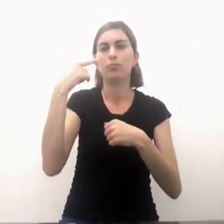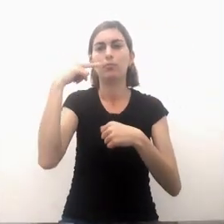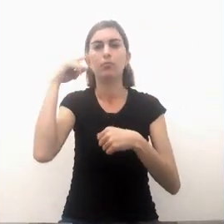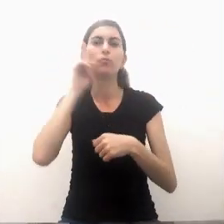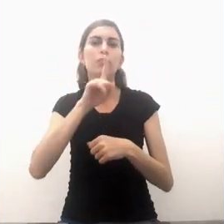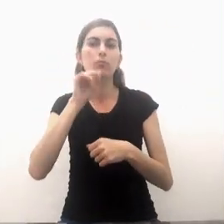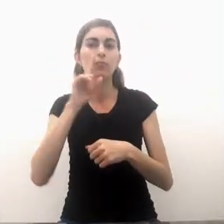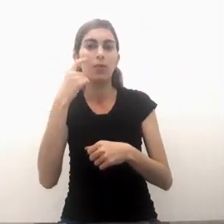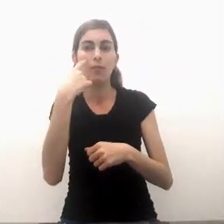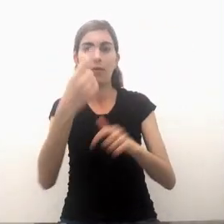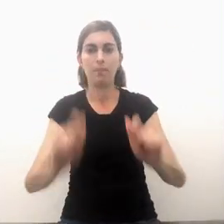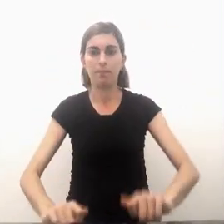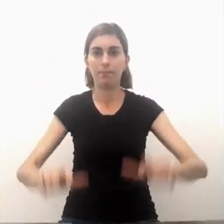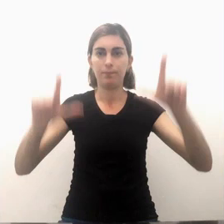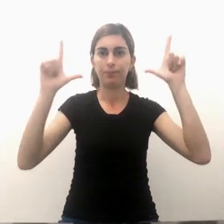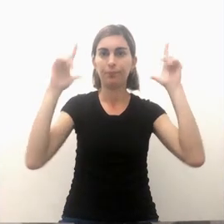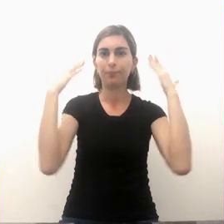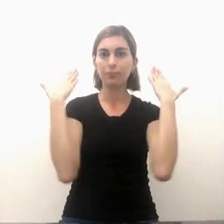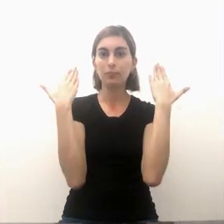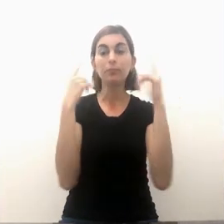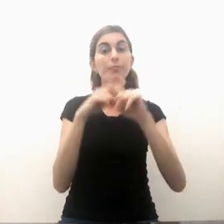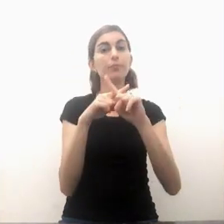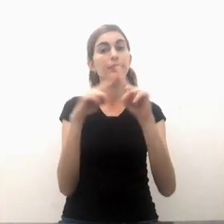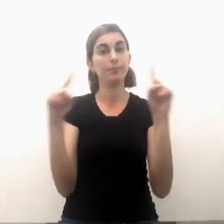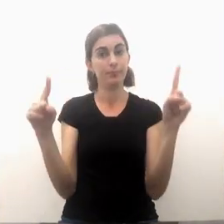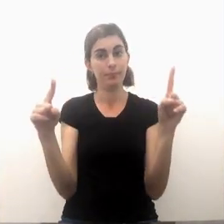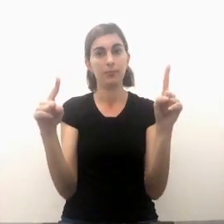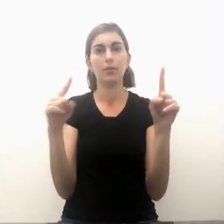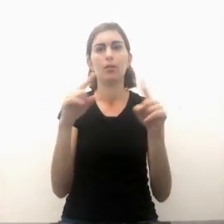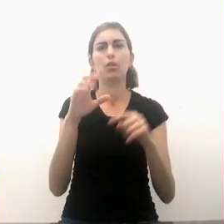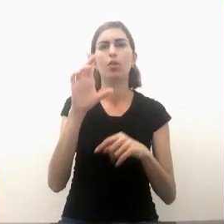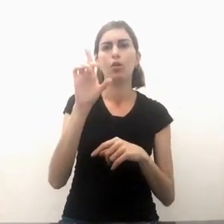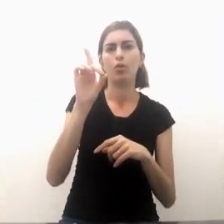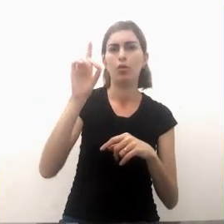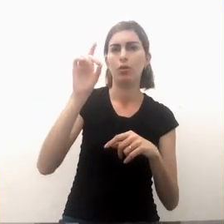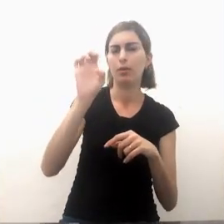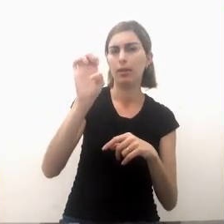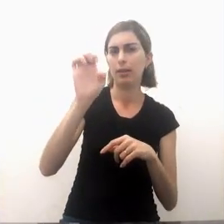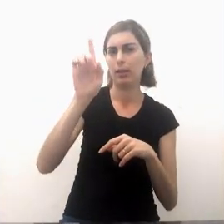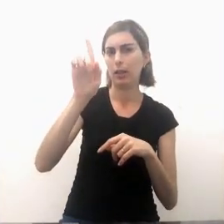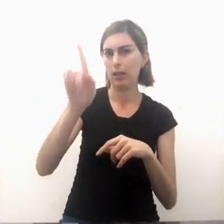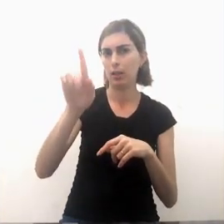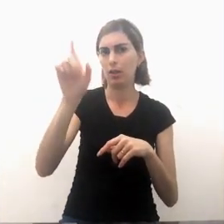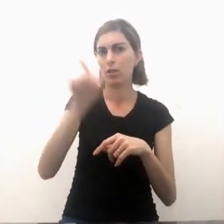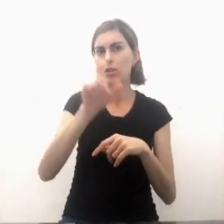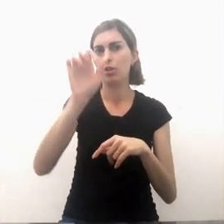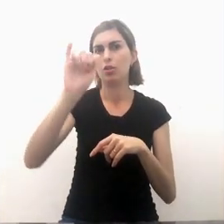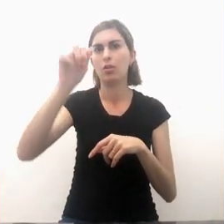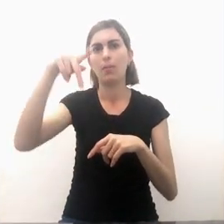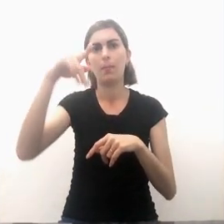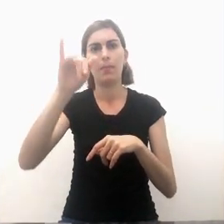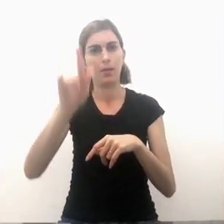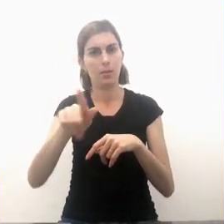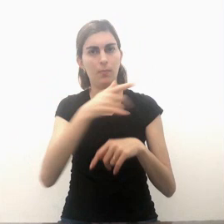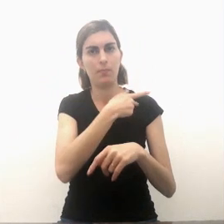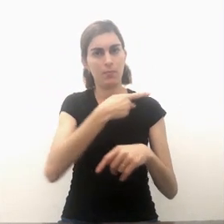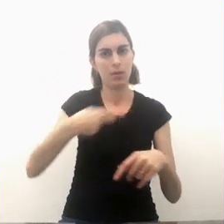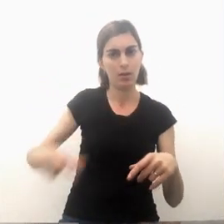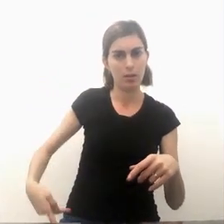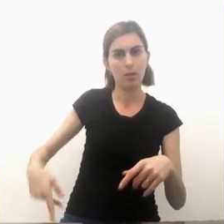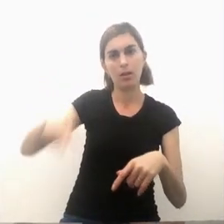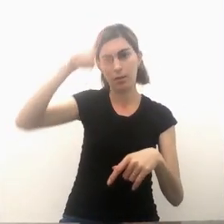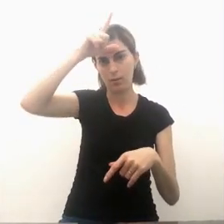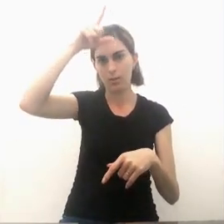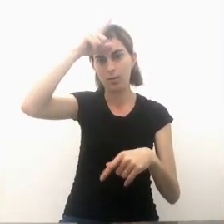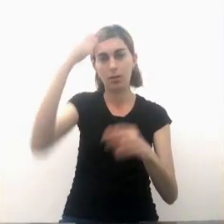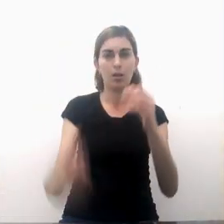gente? Observe essa tela agora. Mas Deng Xiaoping, tá? O presidente, o grande líder